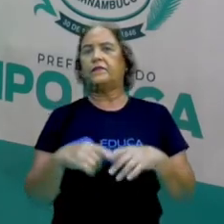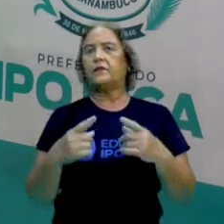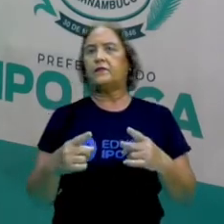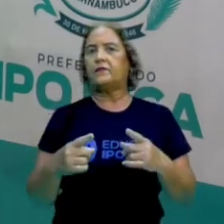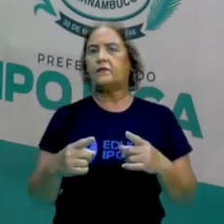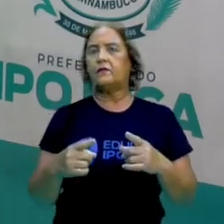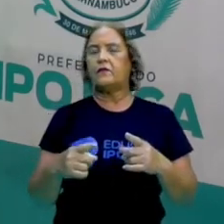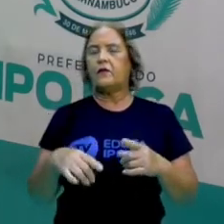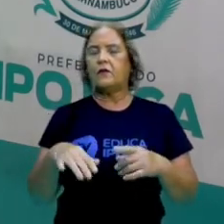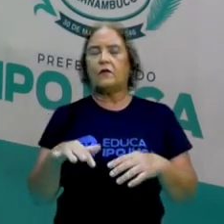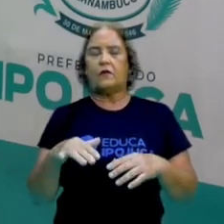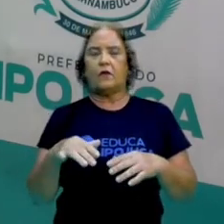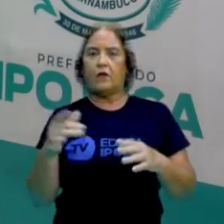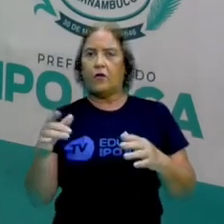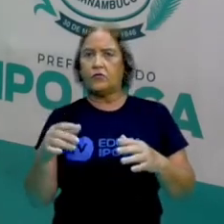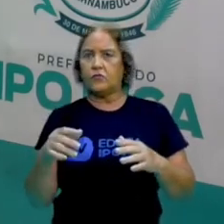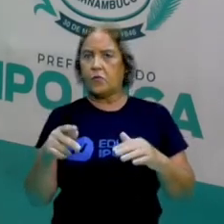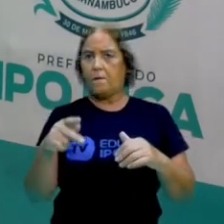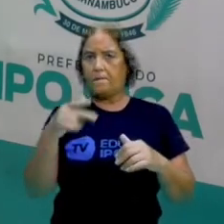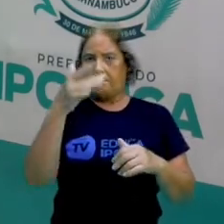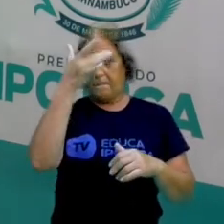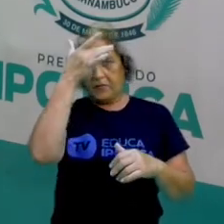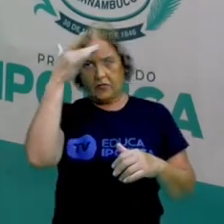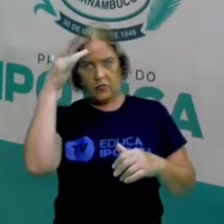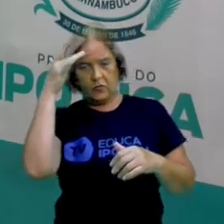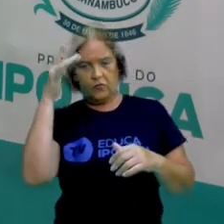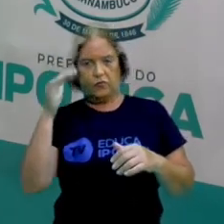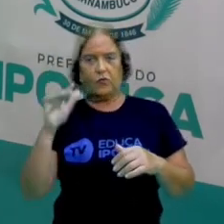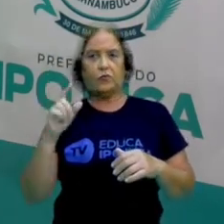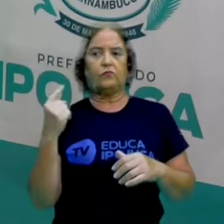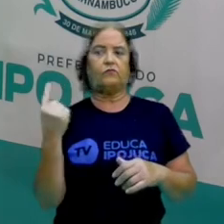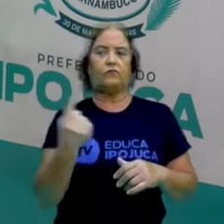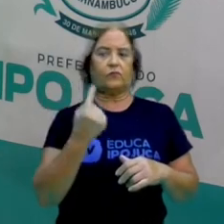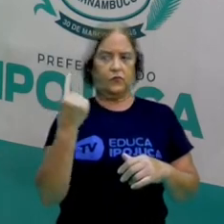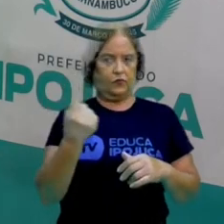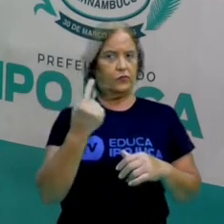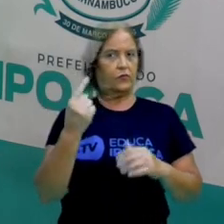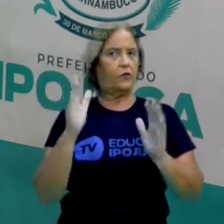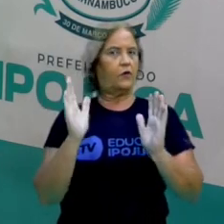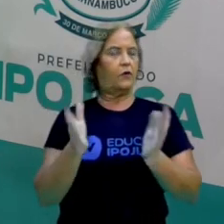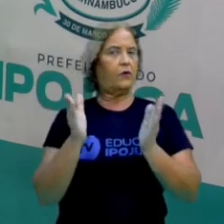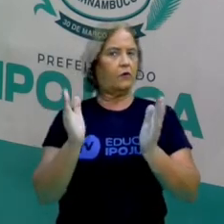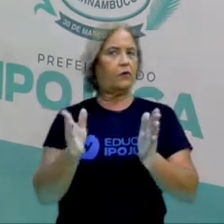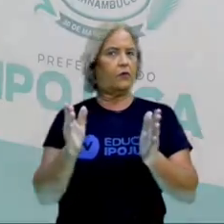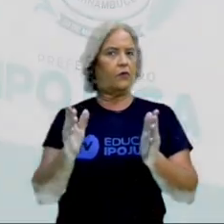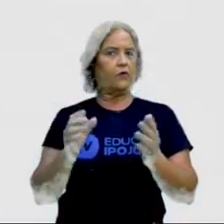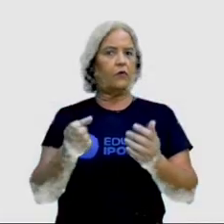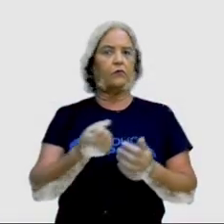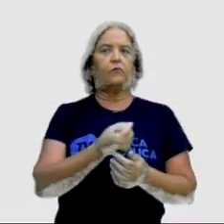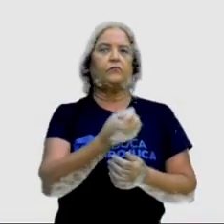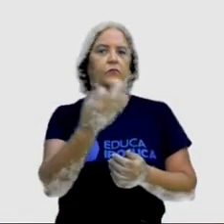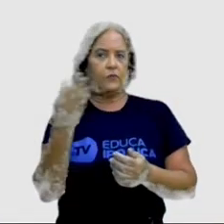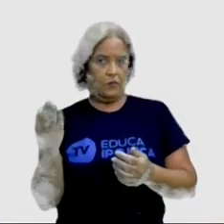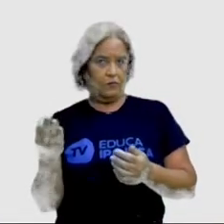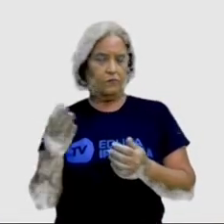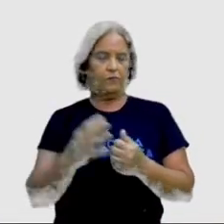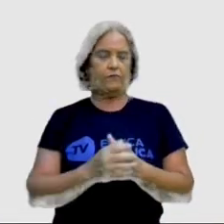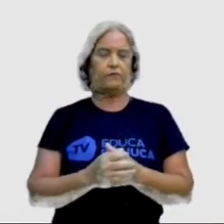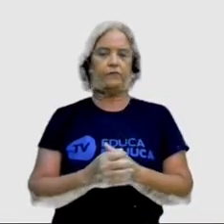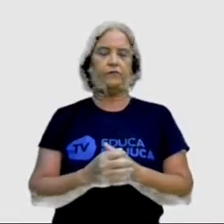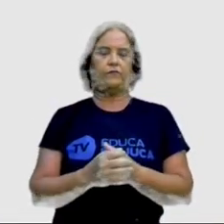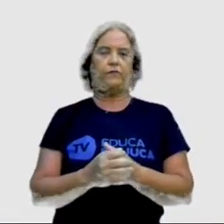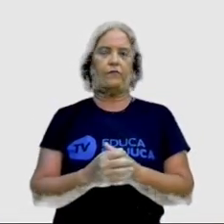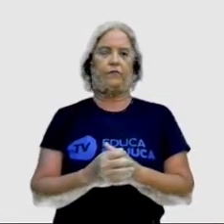do singular. Agora nós vamos para o plural. We go to the beach after lunch. Nós